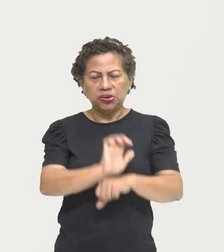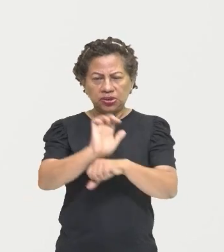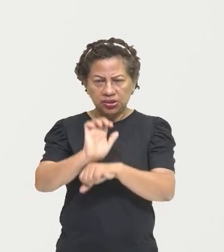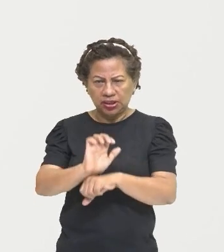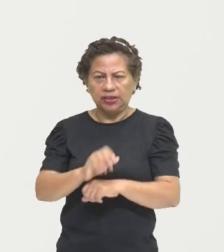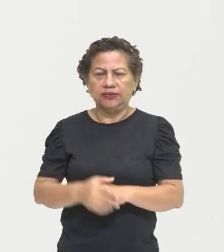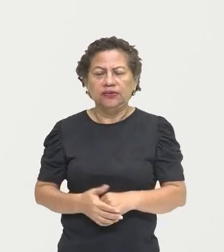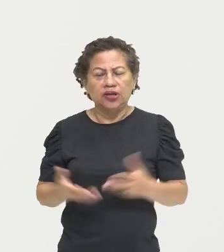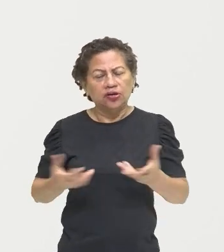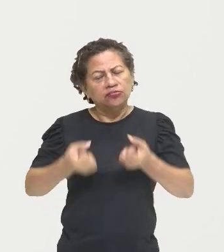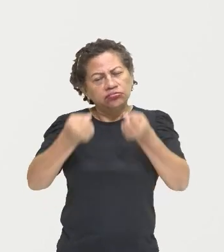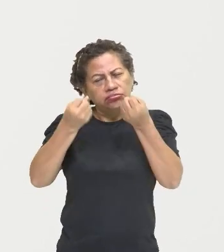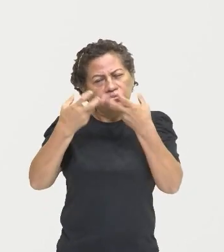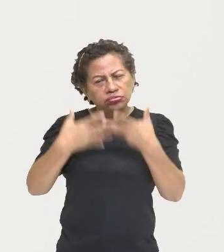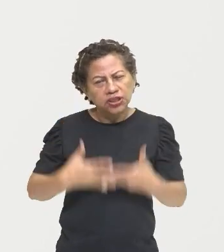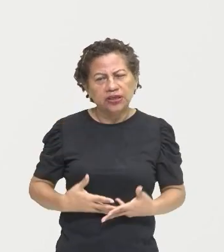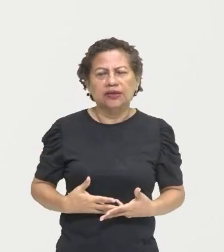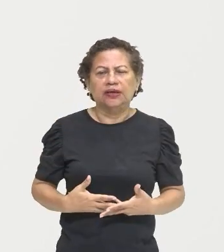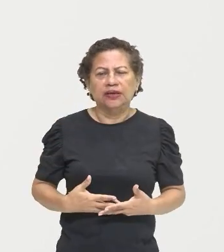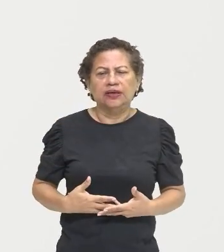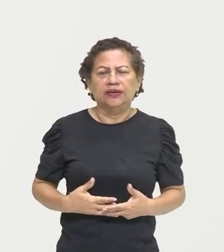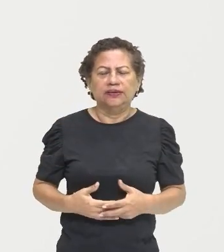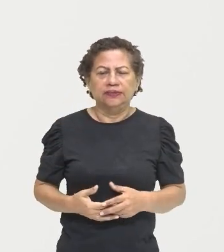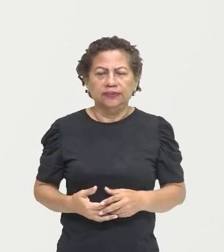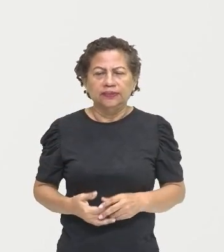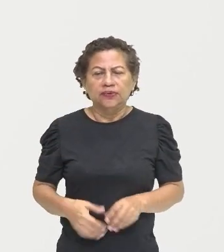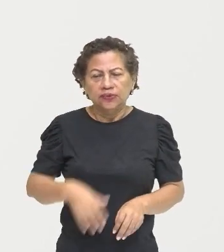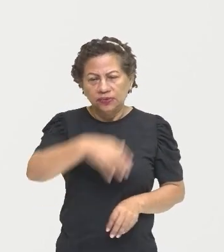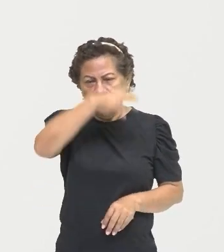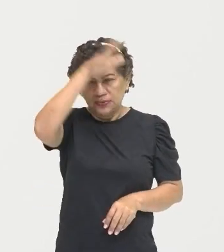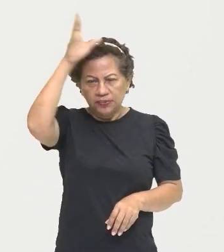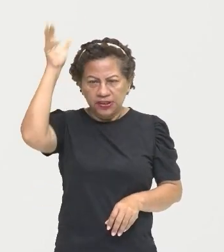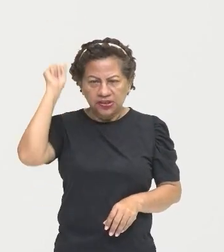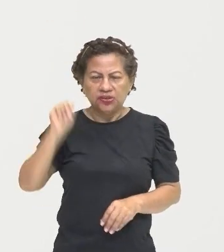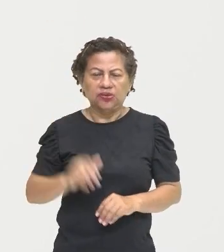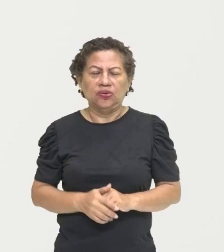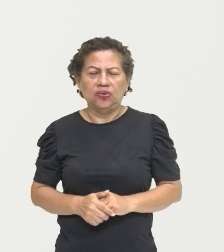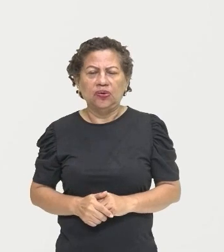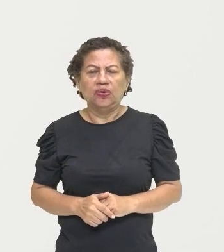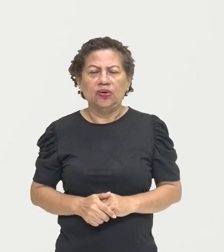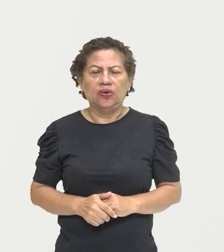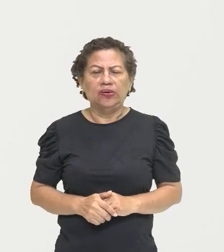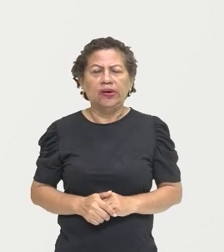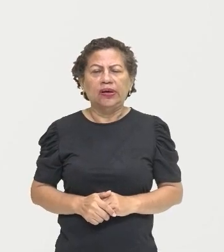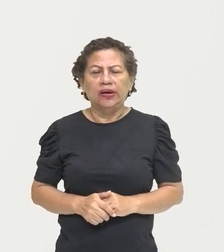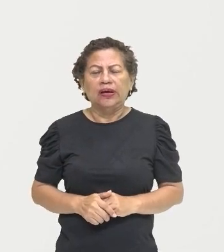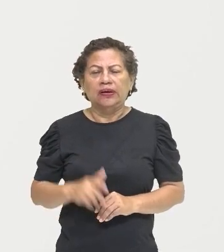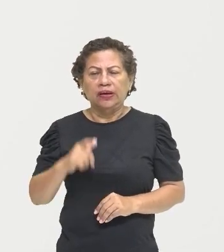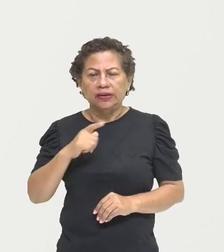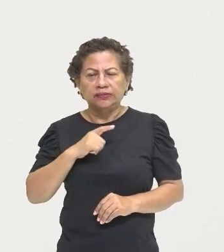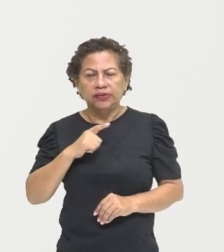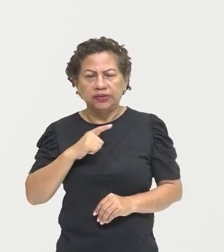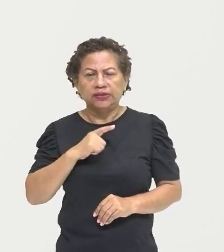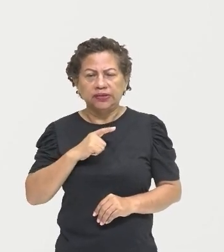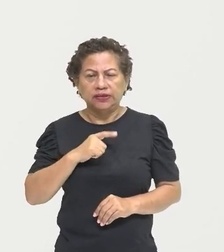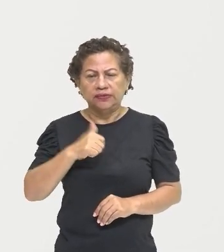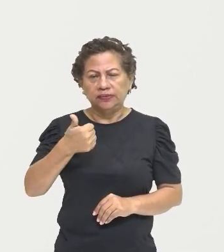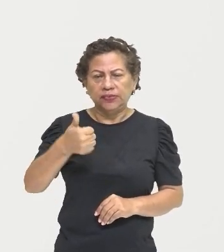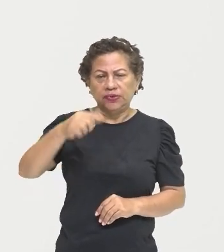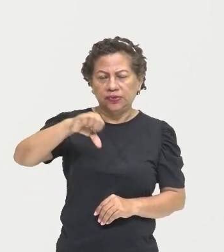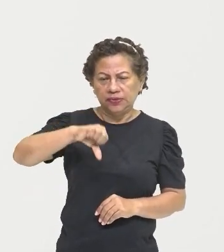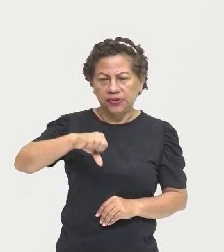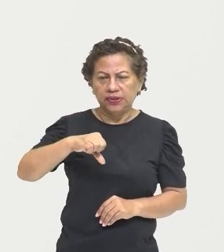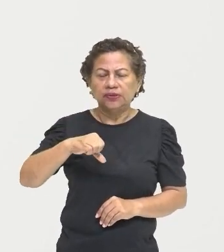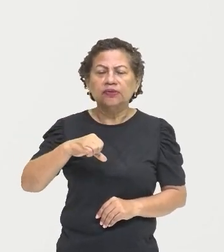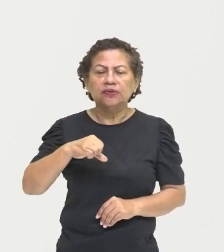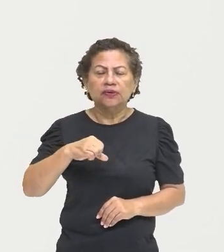bom? Olha, desde o golpe de 64, desde a implantação da ditadura militar, a gente tem a